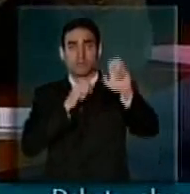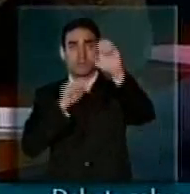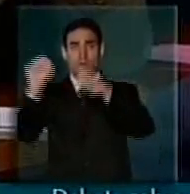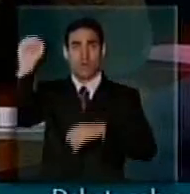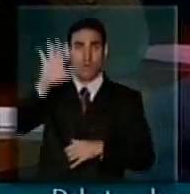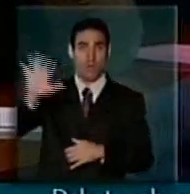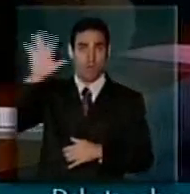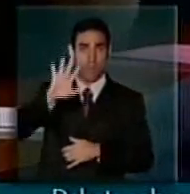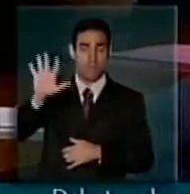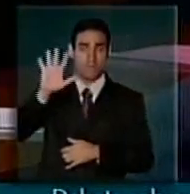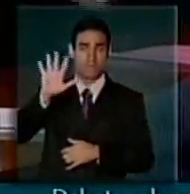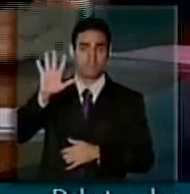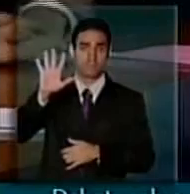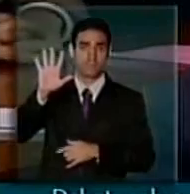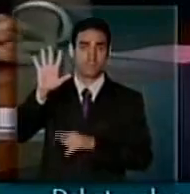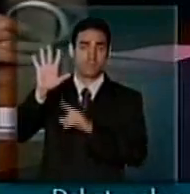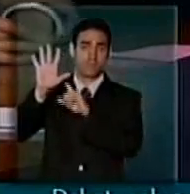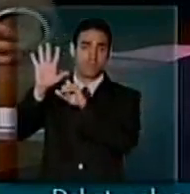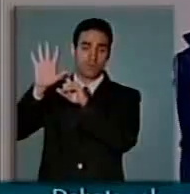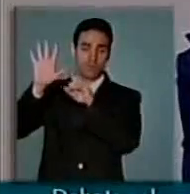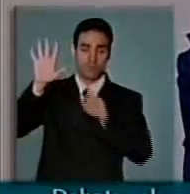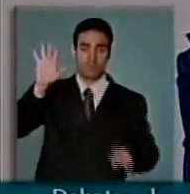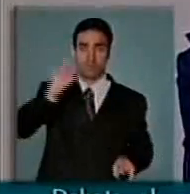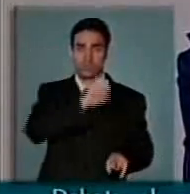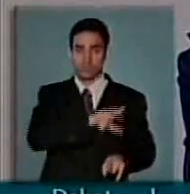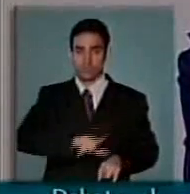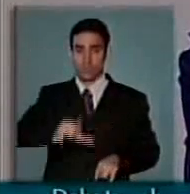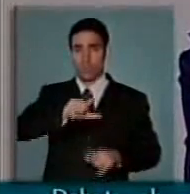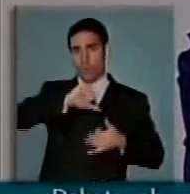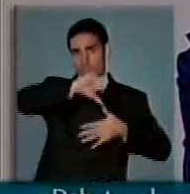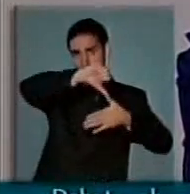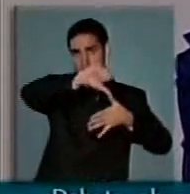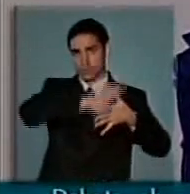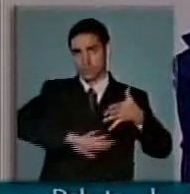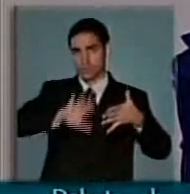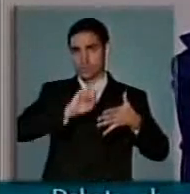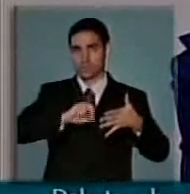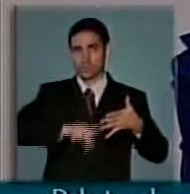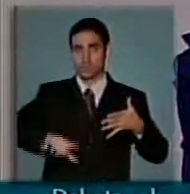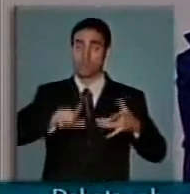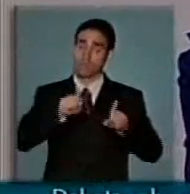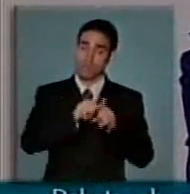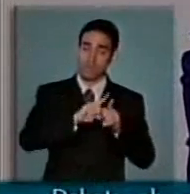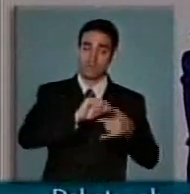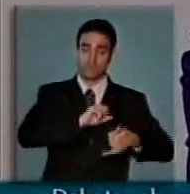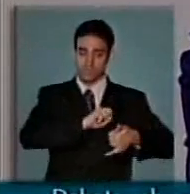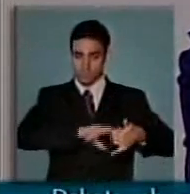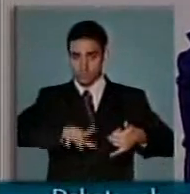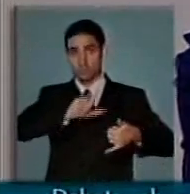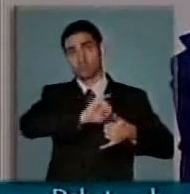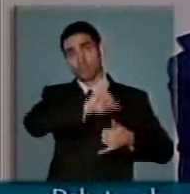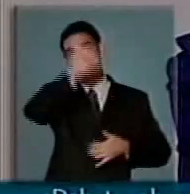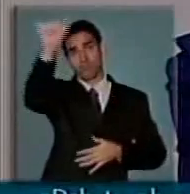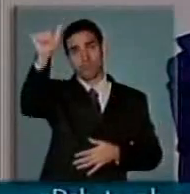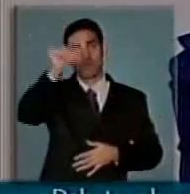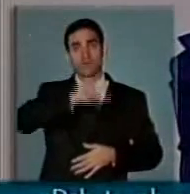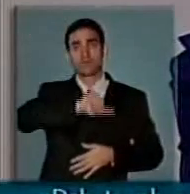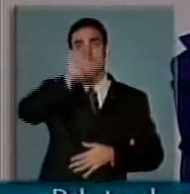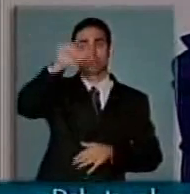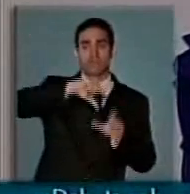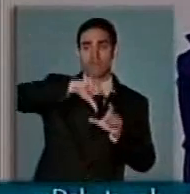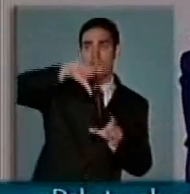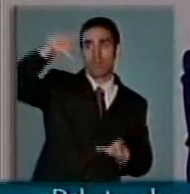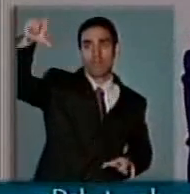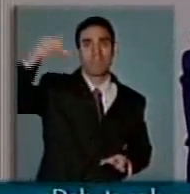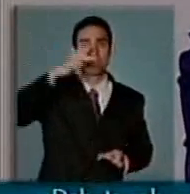Europa para a região sul, América do Sul como um todo, e da América do Sul para a Europa, nesse corredor